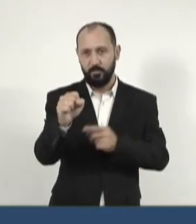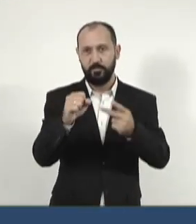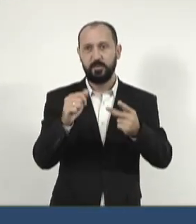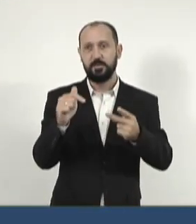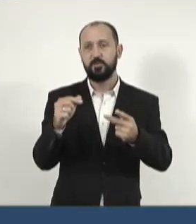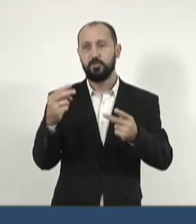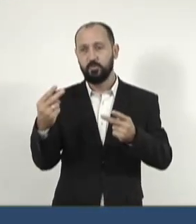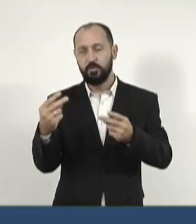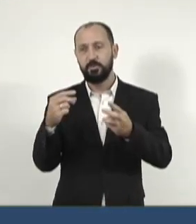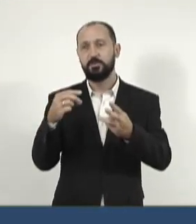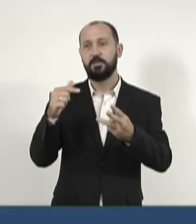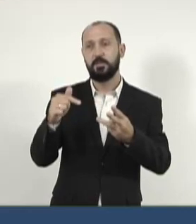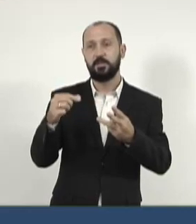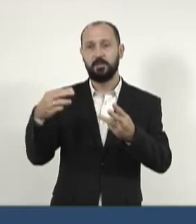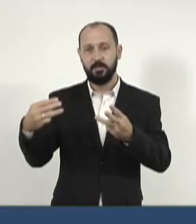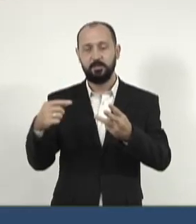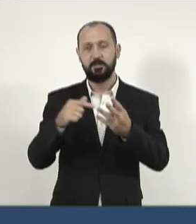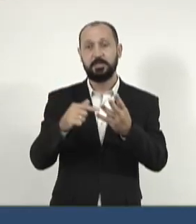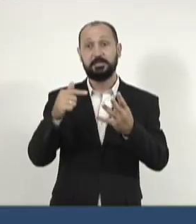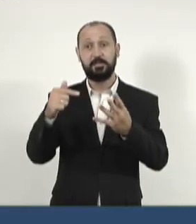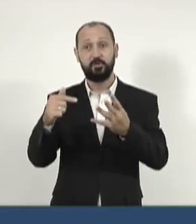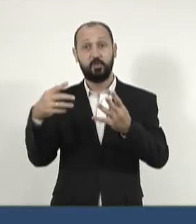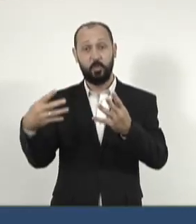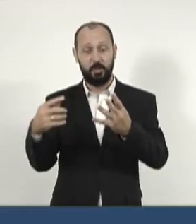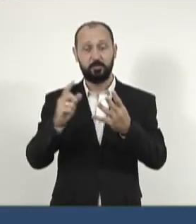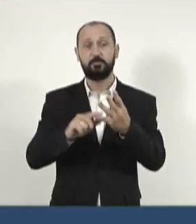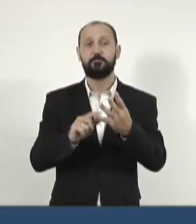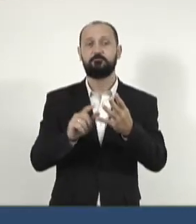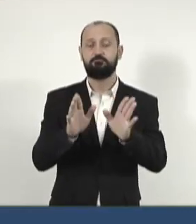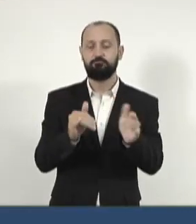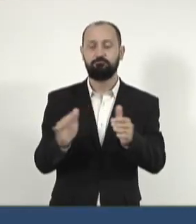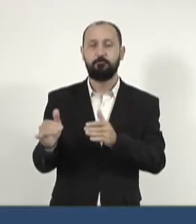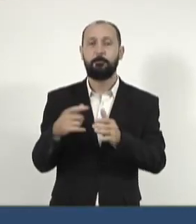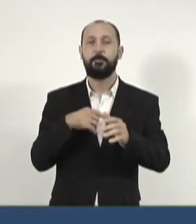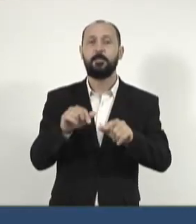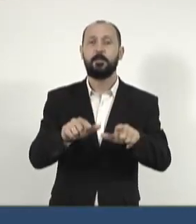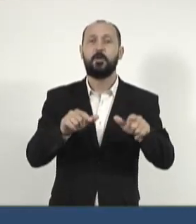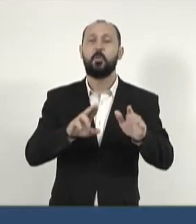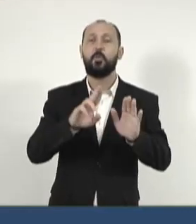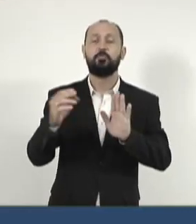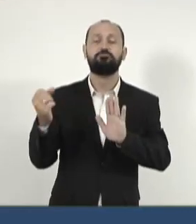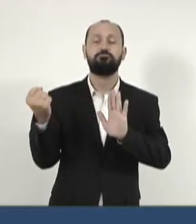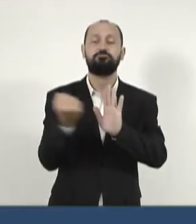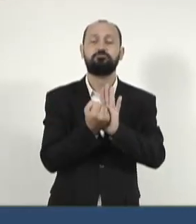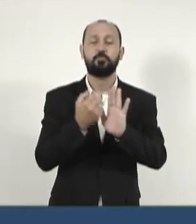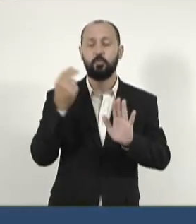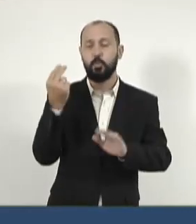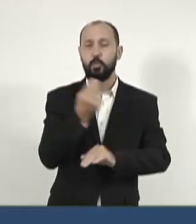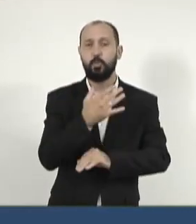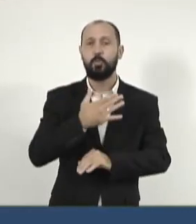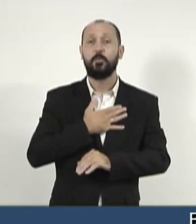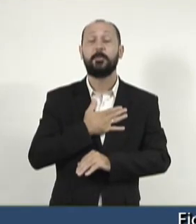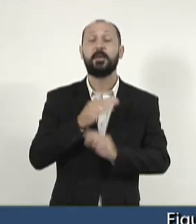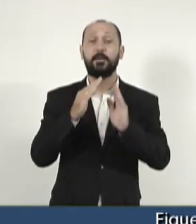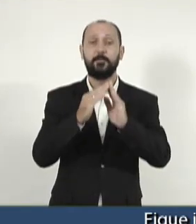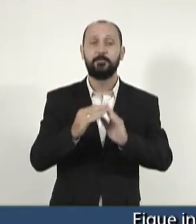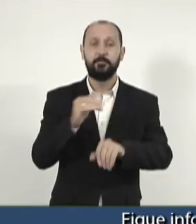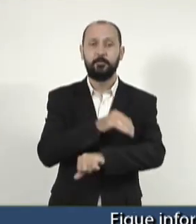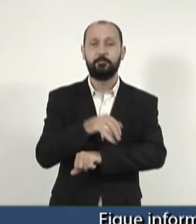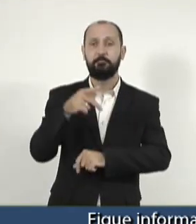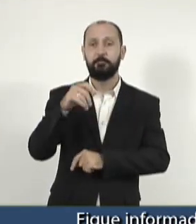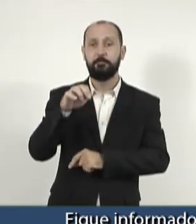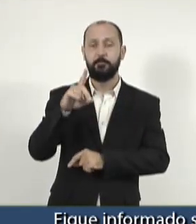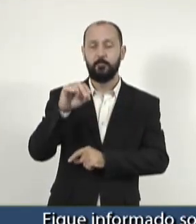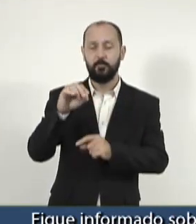68, 72, 73 e 74, concedendo título definitivo de propriedade aos moradores das ruas